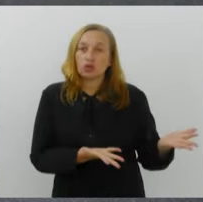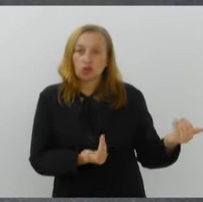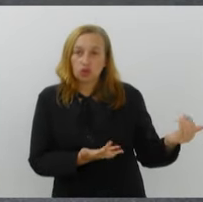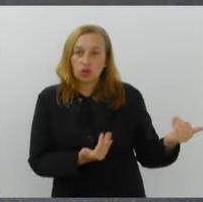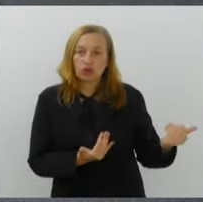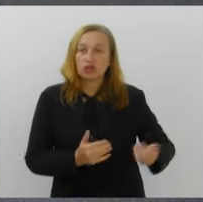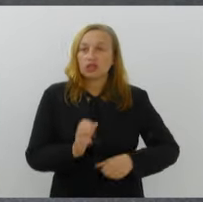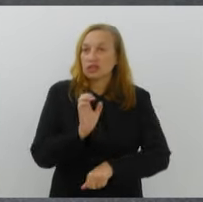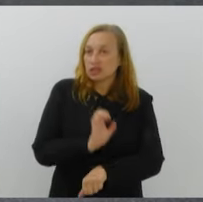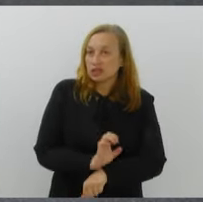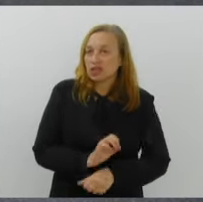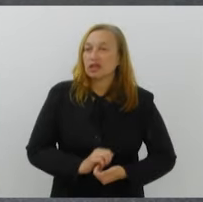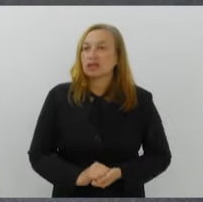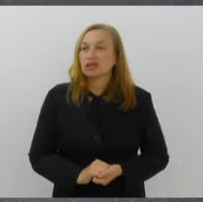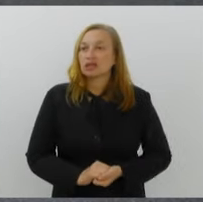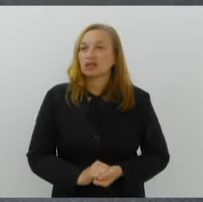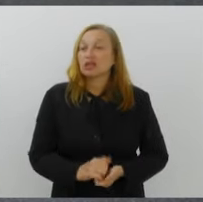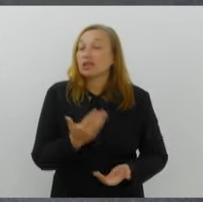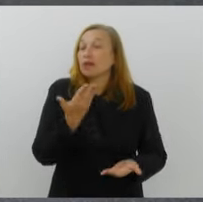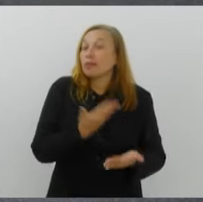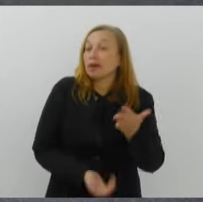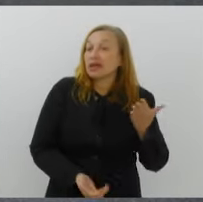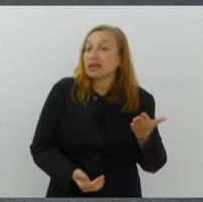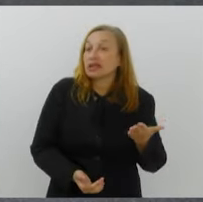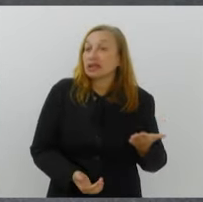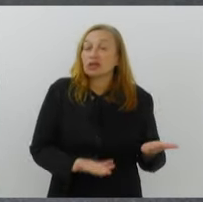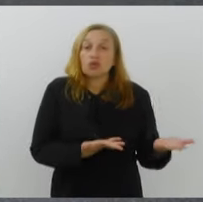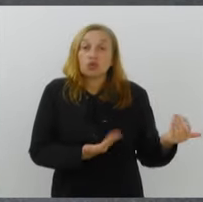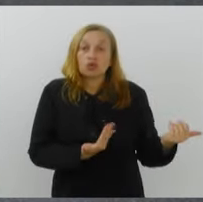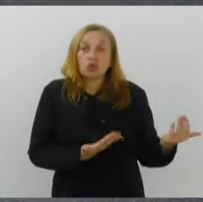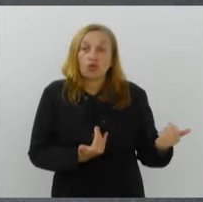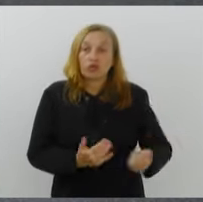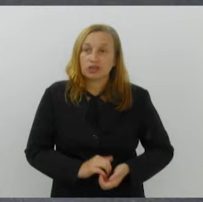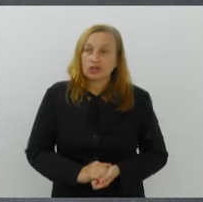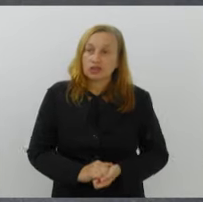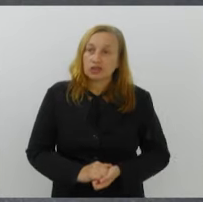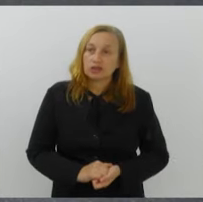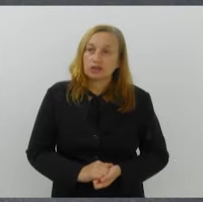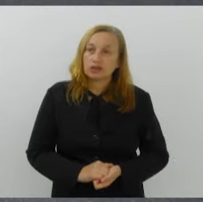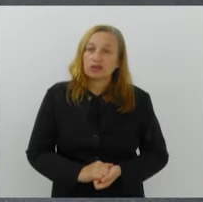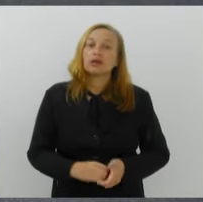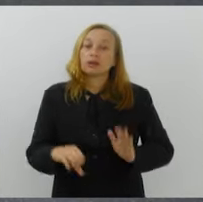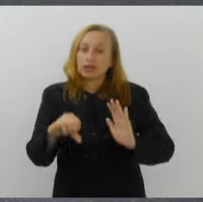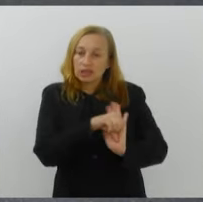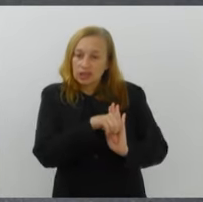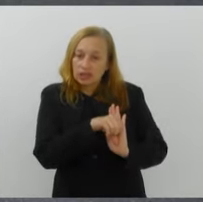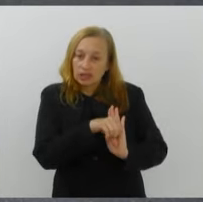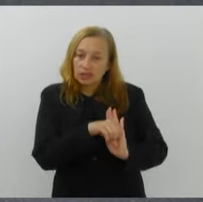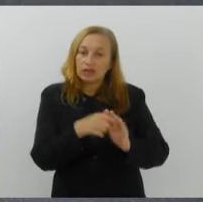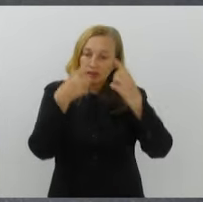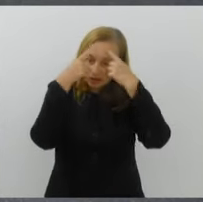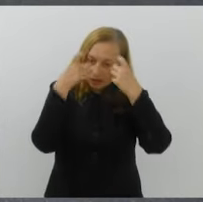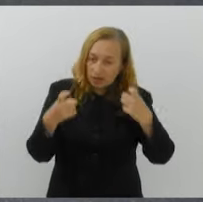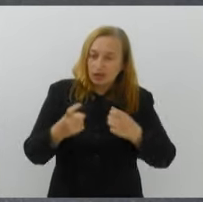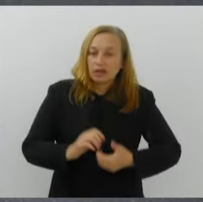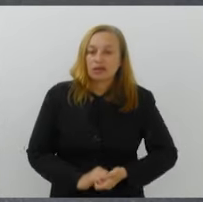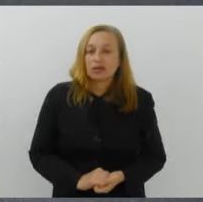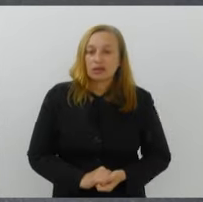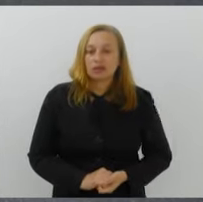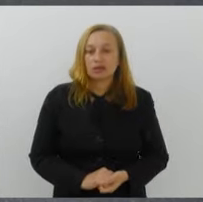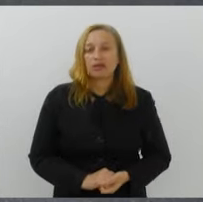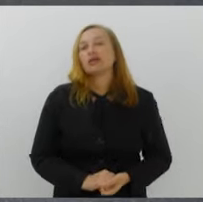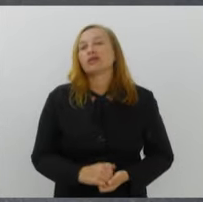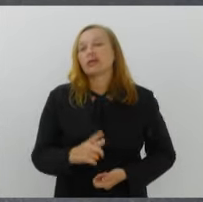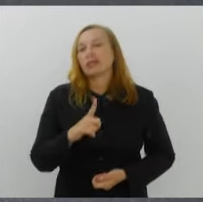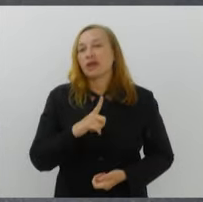Nesse estado, onde a gente está perdendo os nossos jovens para a criminalidade, para a violência, a gente